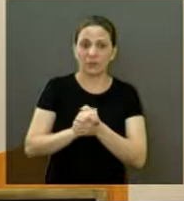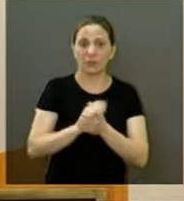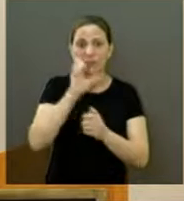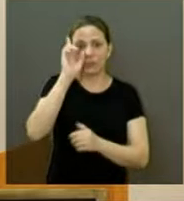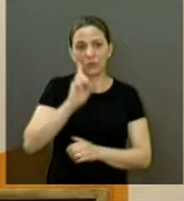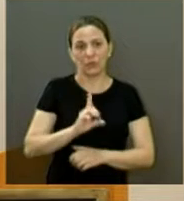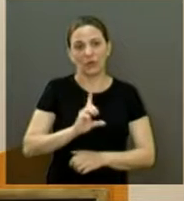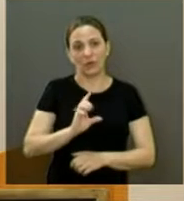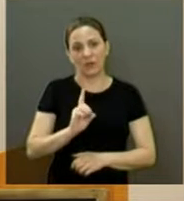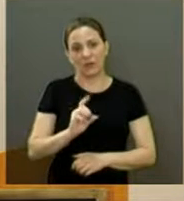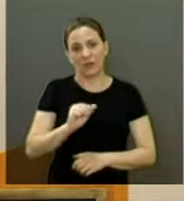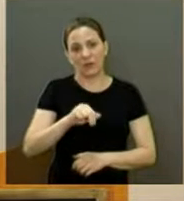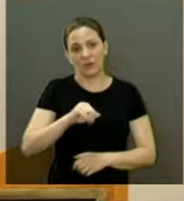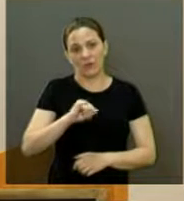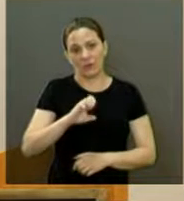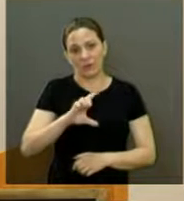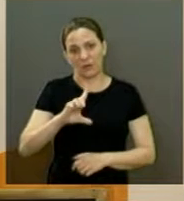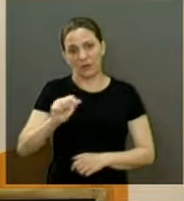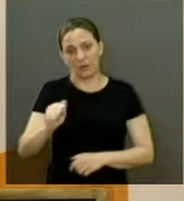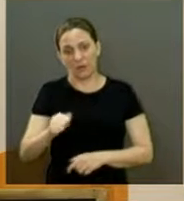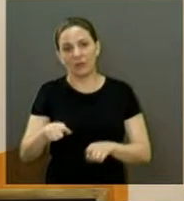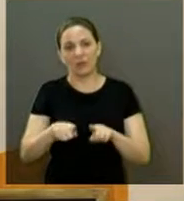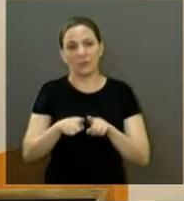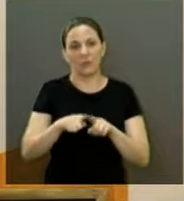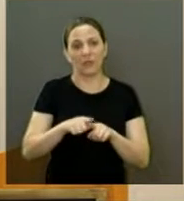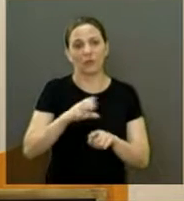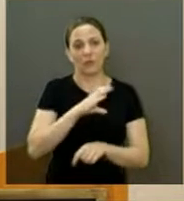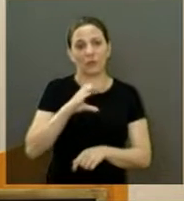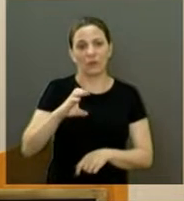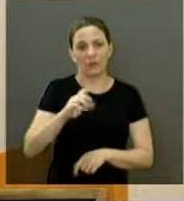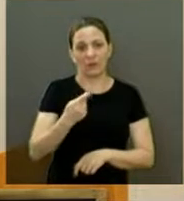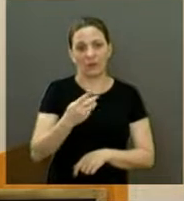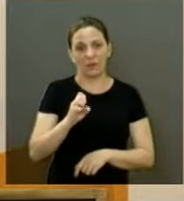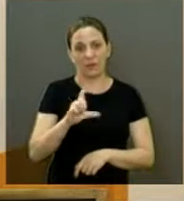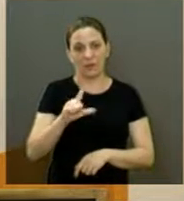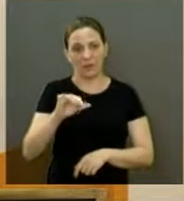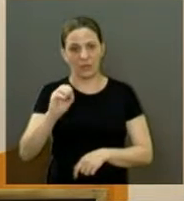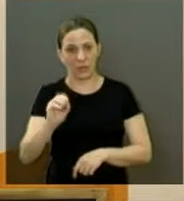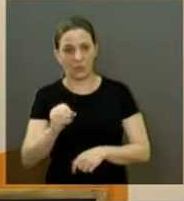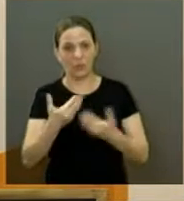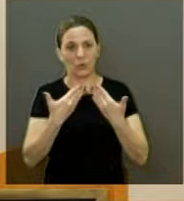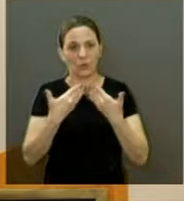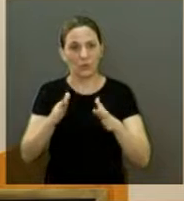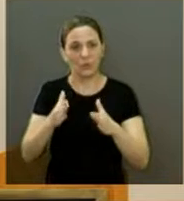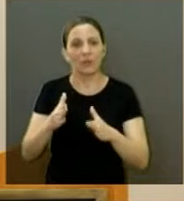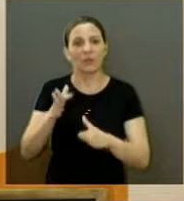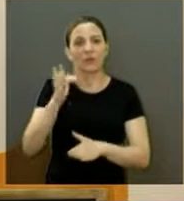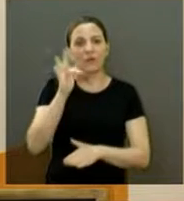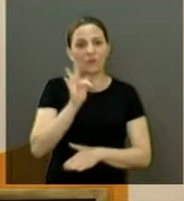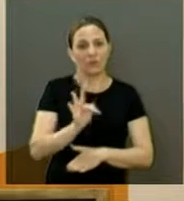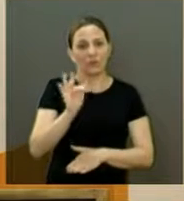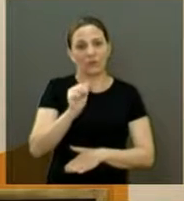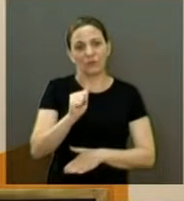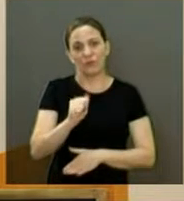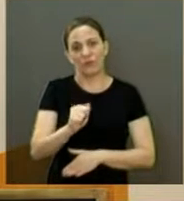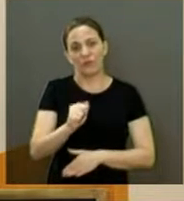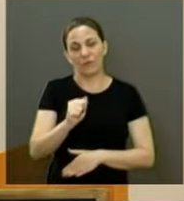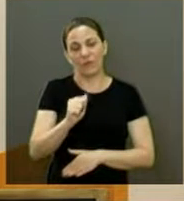e o coordenador hélio pela grande iniciativa de abrir as portas da fatec a população